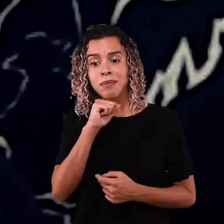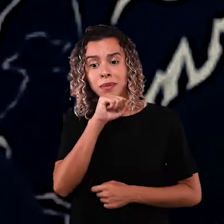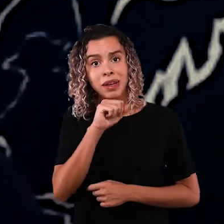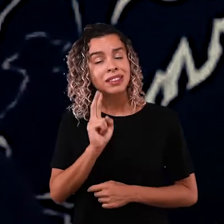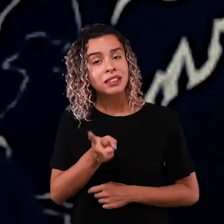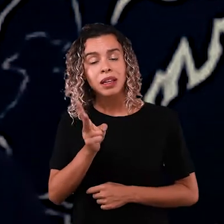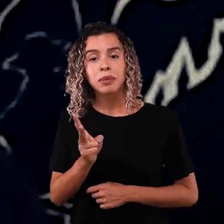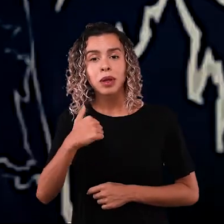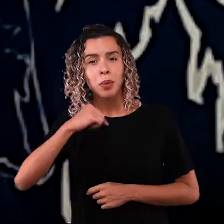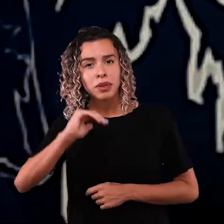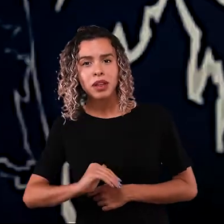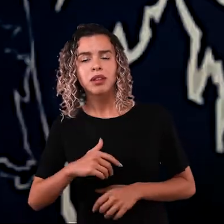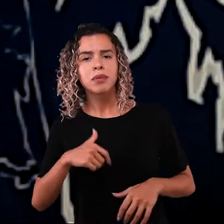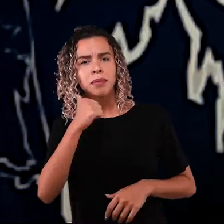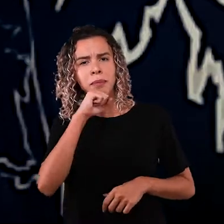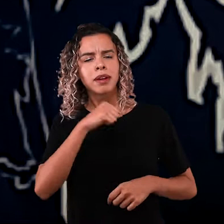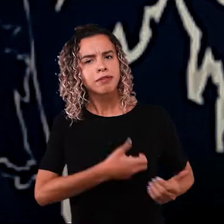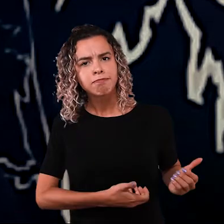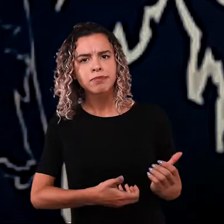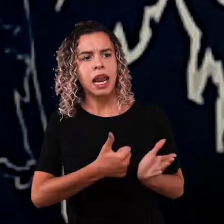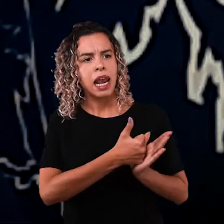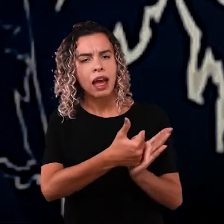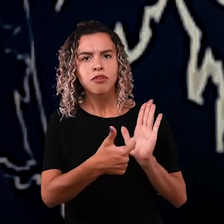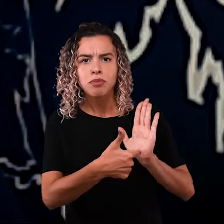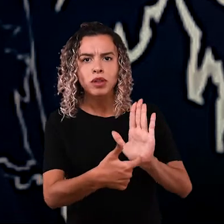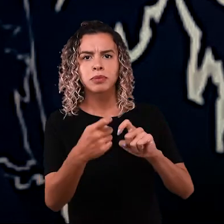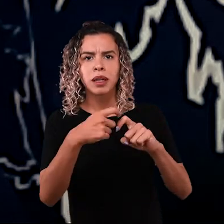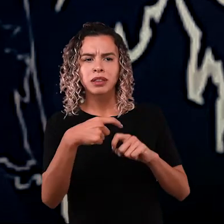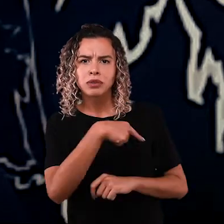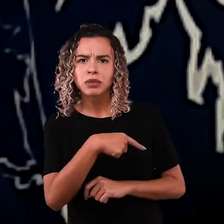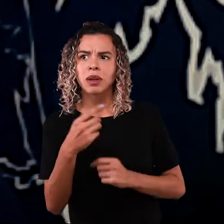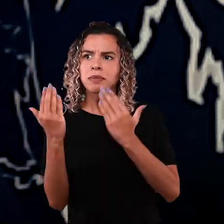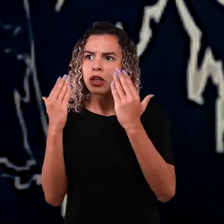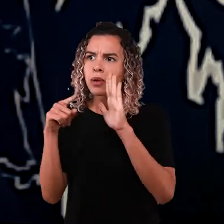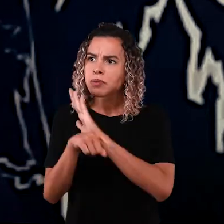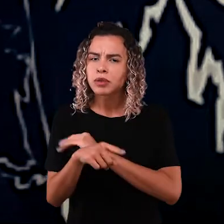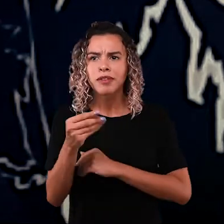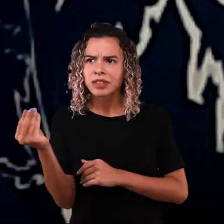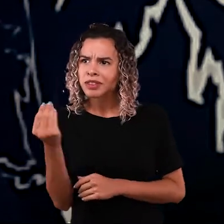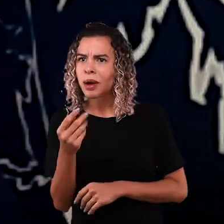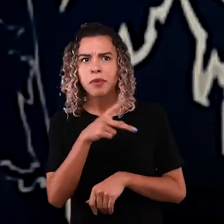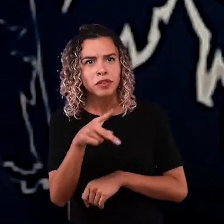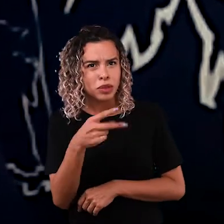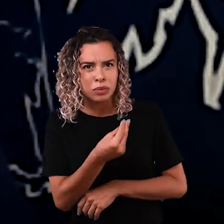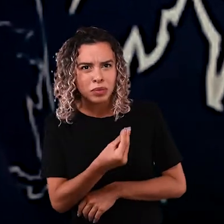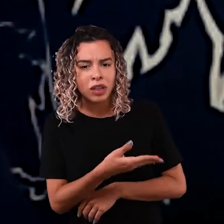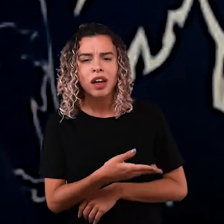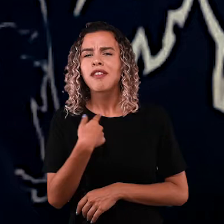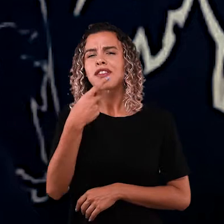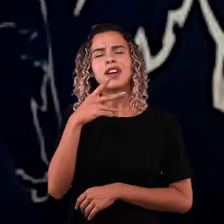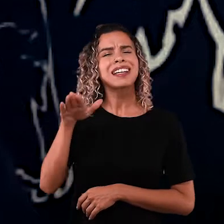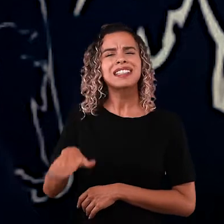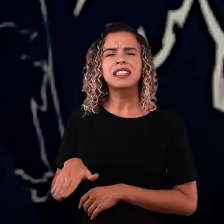desde pequenininho, ela me levava Lucas nos médicos, perguntava para alguns psicólogos, para os professores, e eles diziam